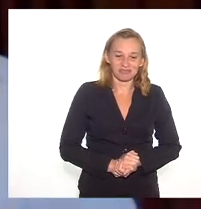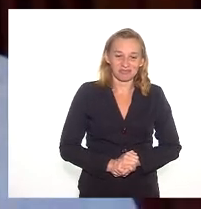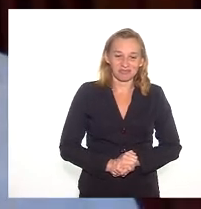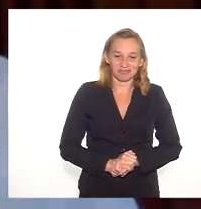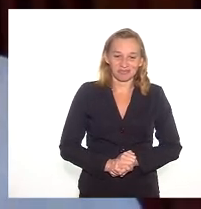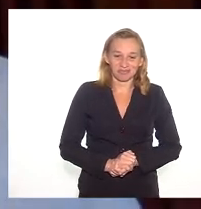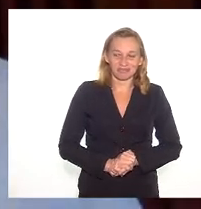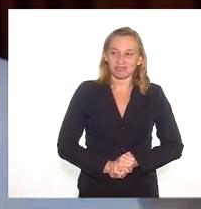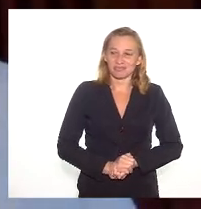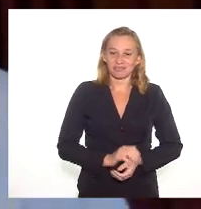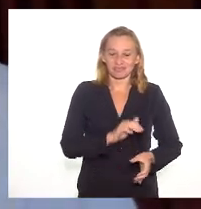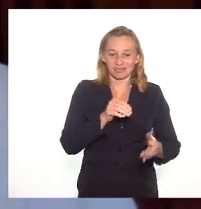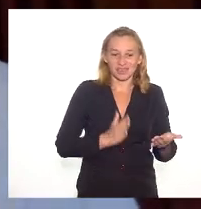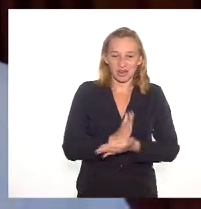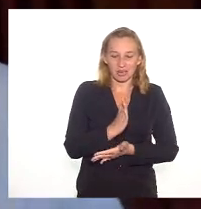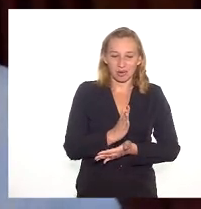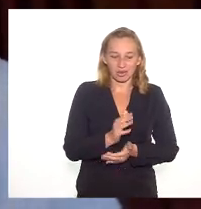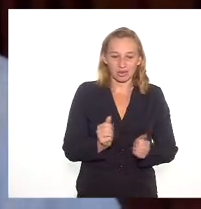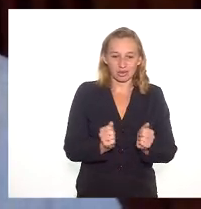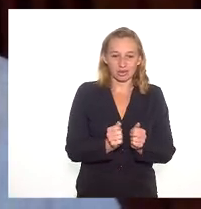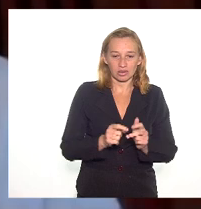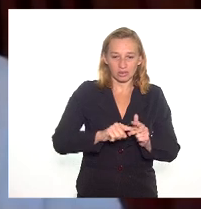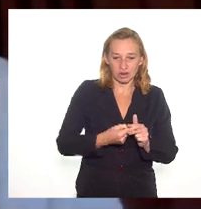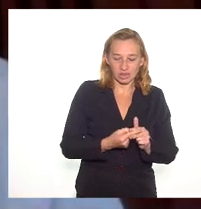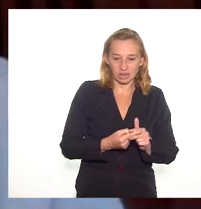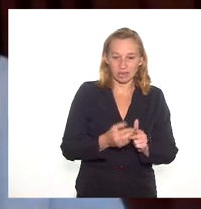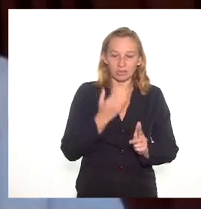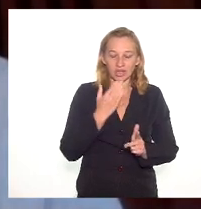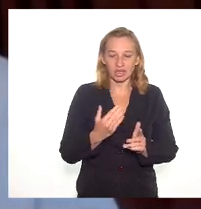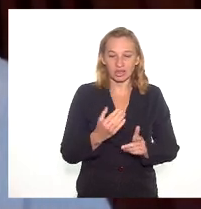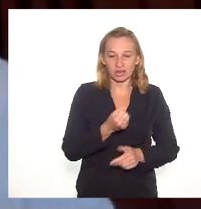Em discussão e votação, aprovado com alteração sugerida na emenda 4.